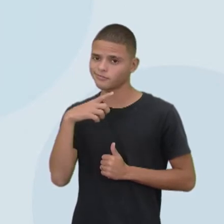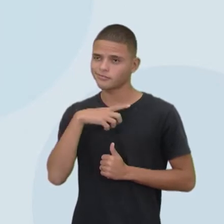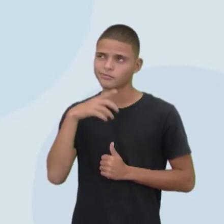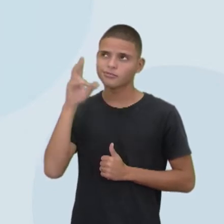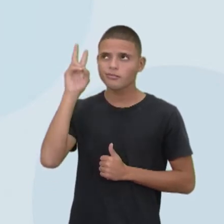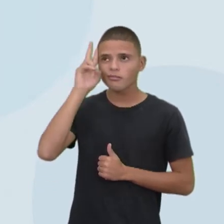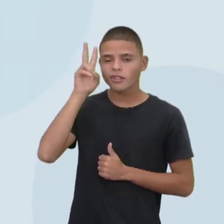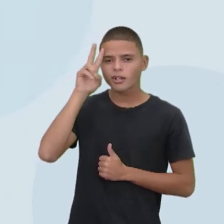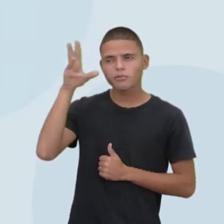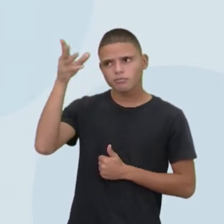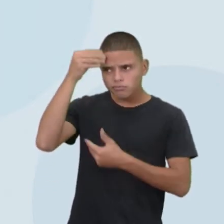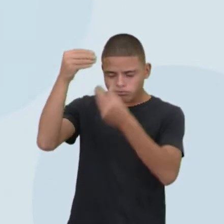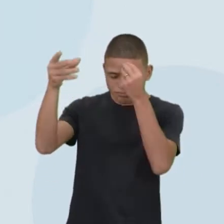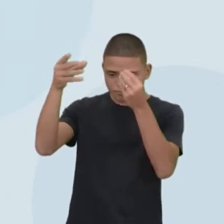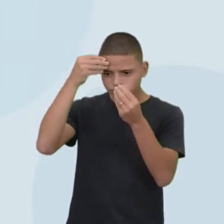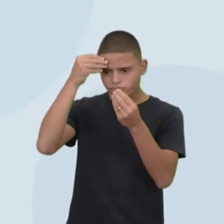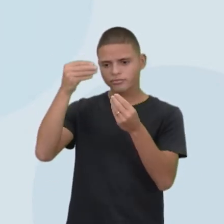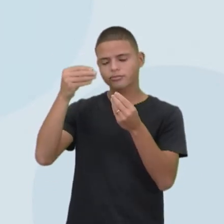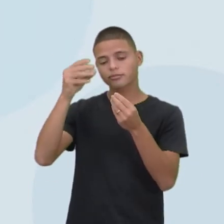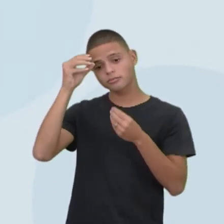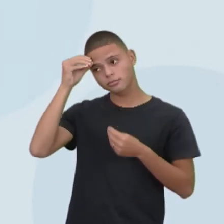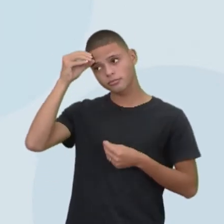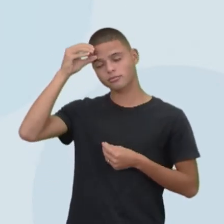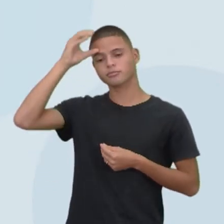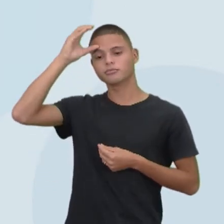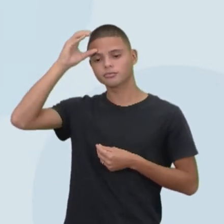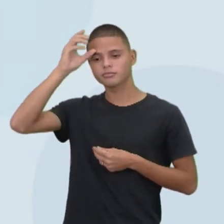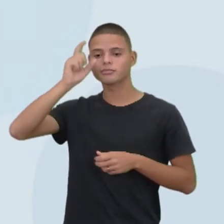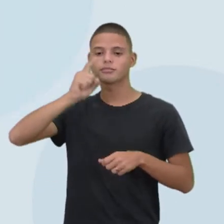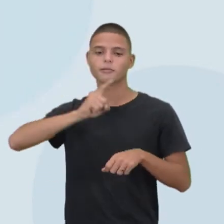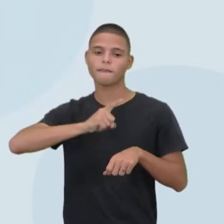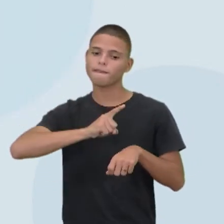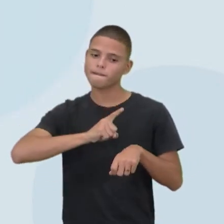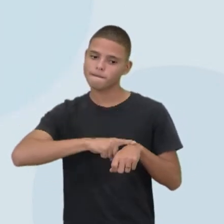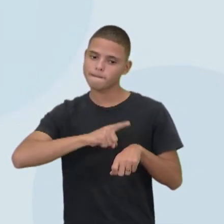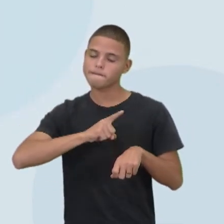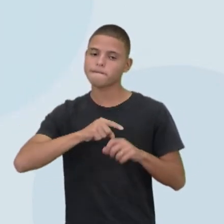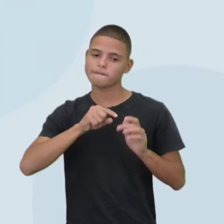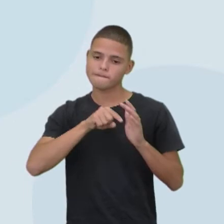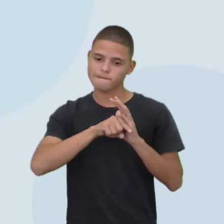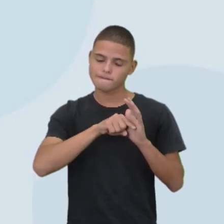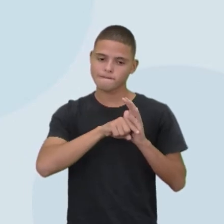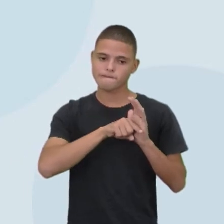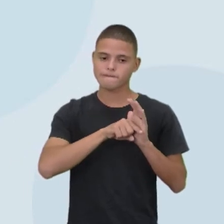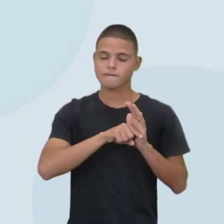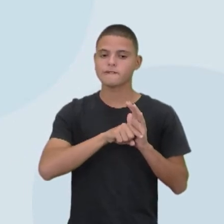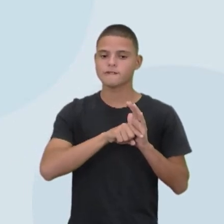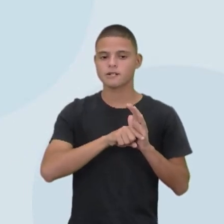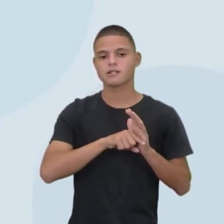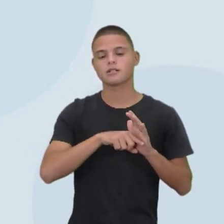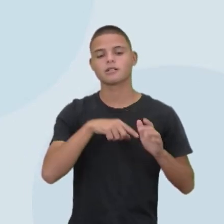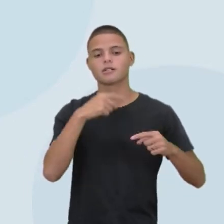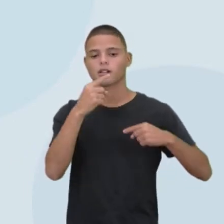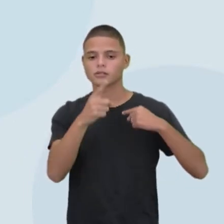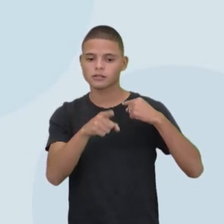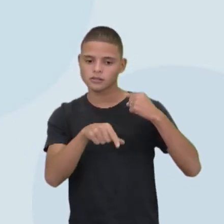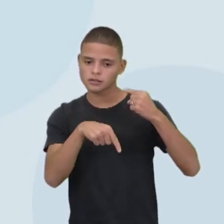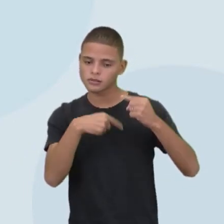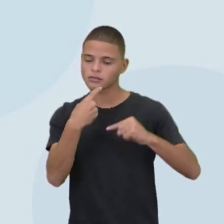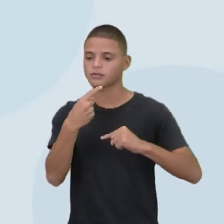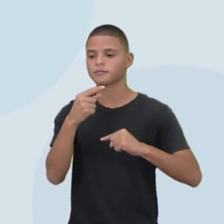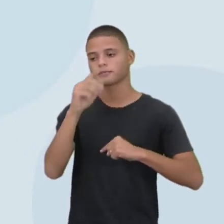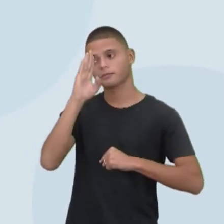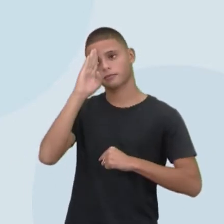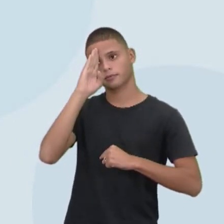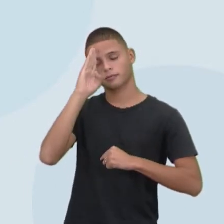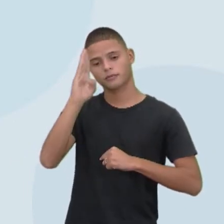guardando. A gente toma conhecimento e na hora de se aplicar, na hora de se fazer a pesquisa, aí você faz o quê? Você faz o filtro e direciona para aquilo